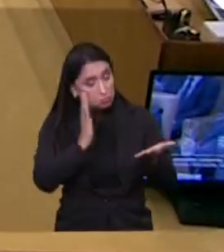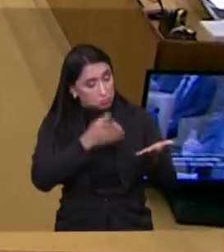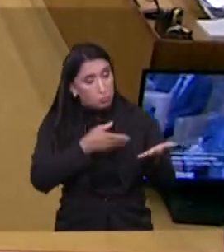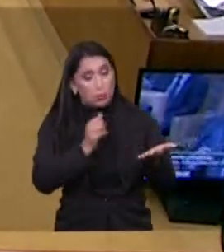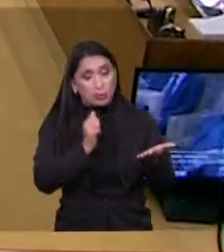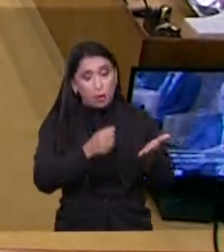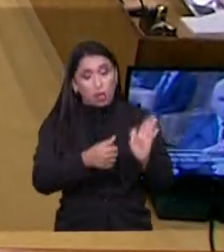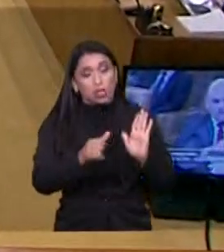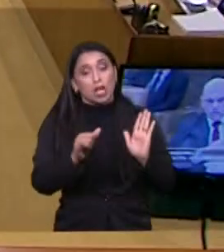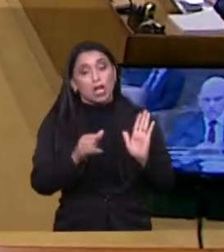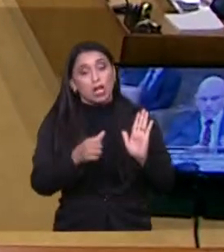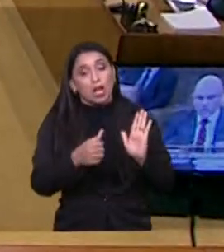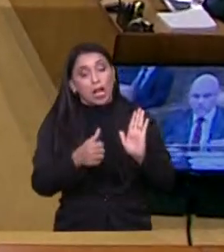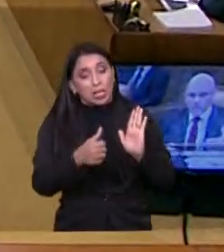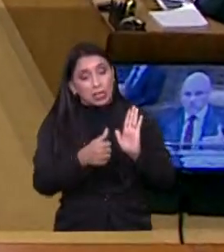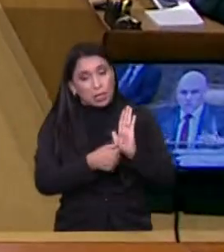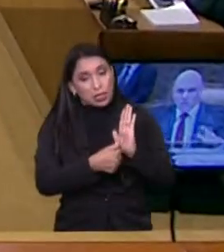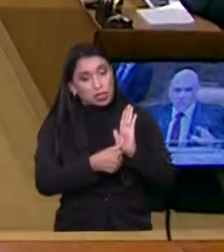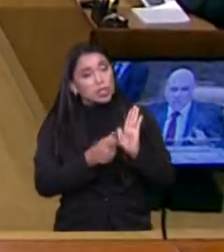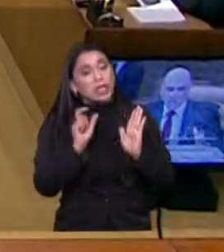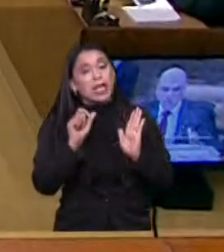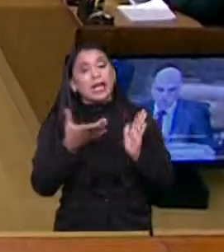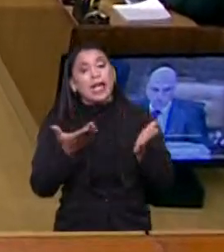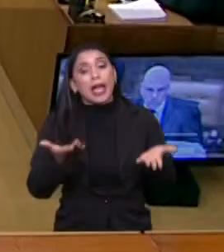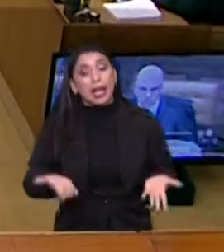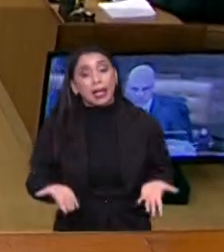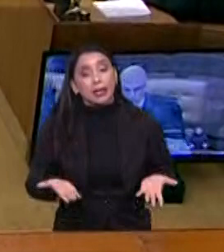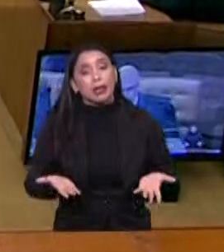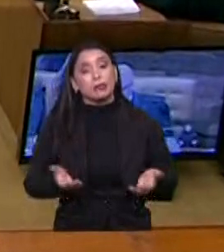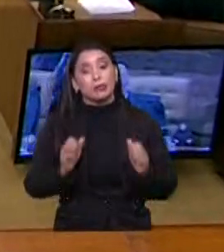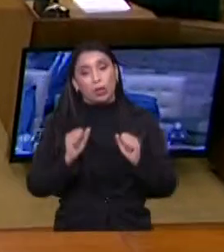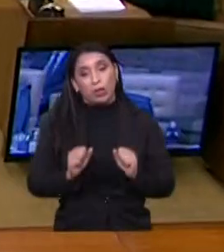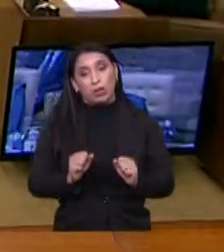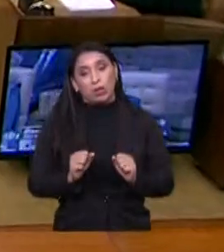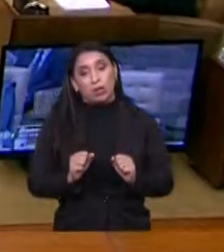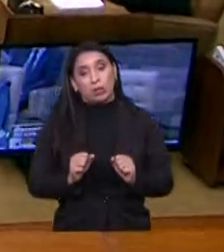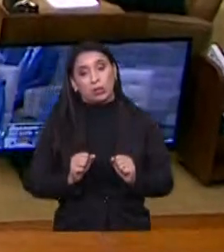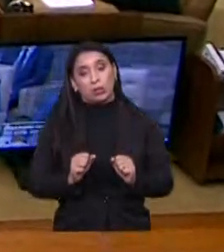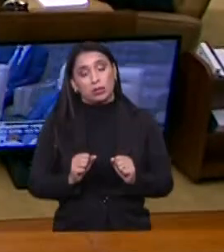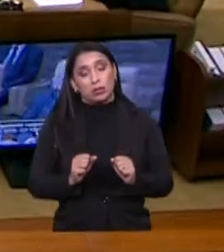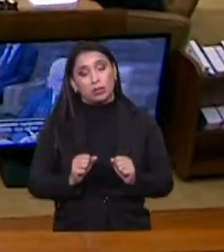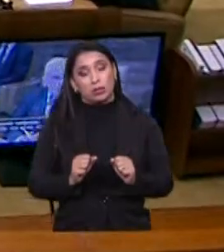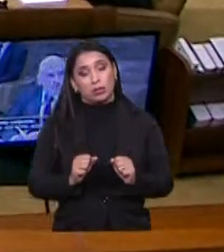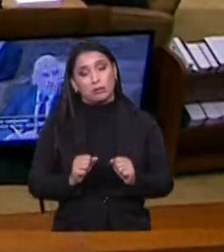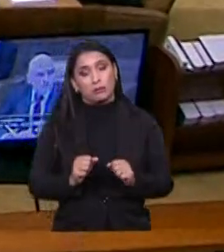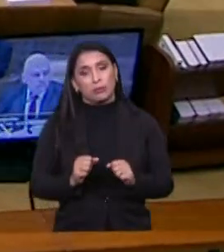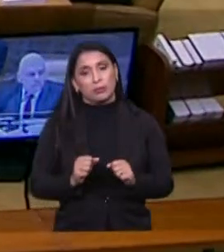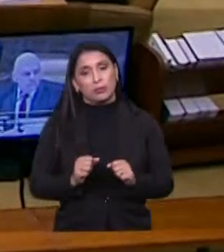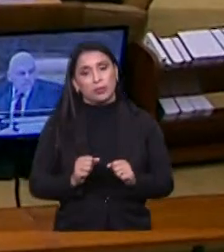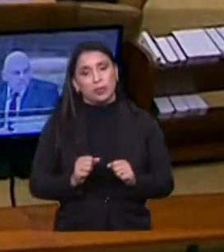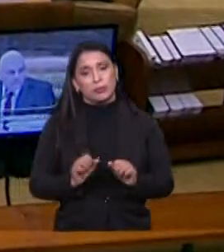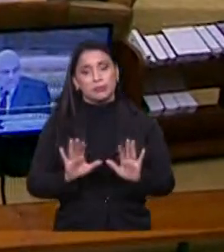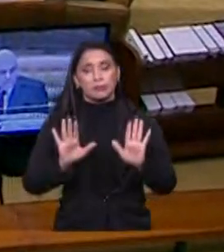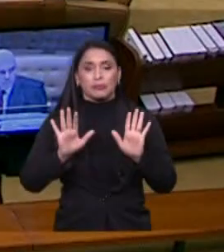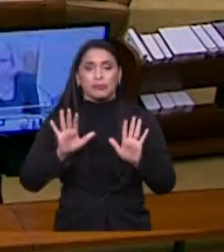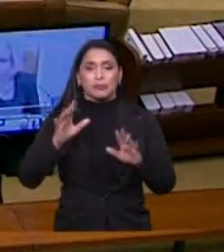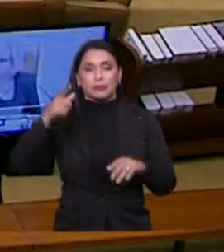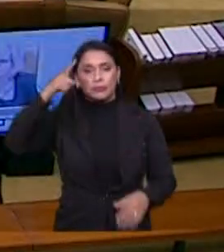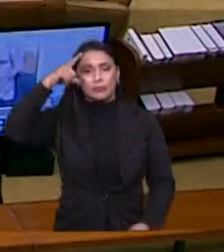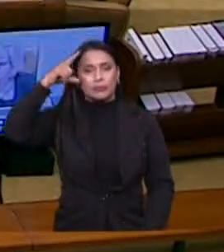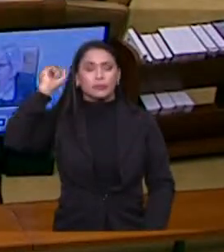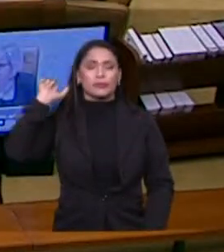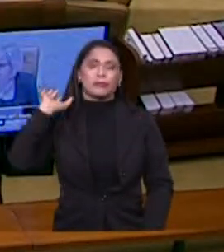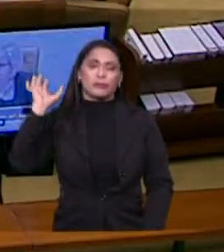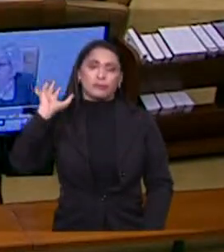a identidade, isso, aquilo, tal. É isso. Esfera de liberdade de imprensa. Sugerir, esse tema